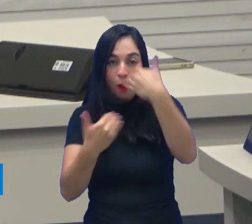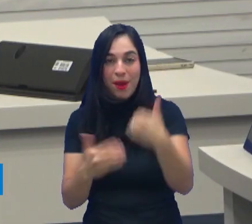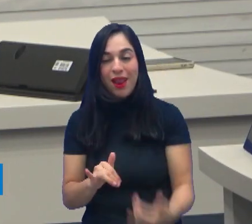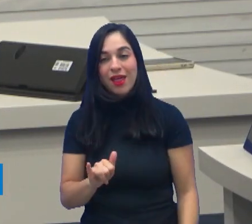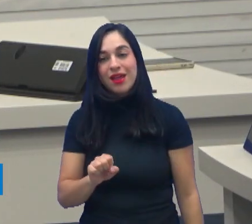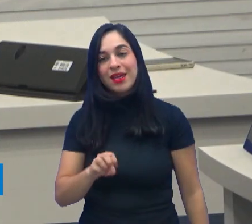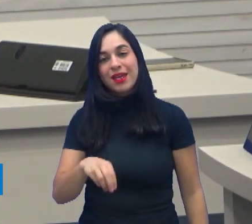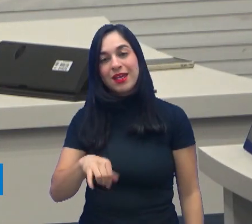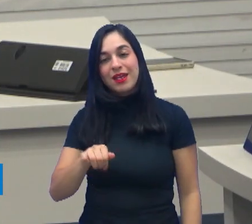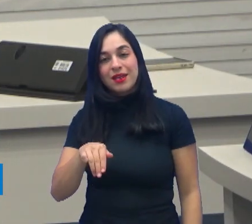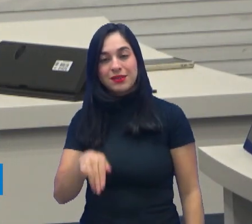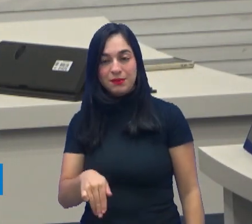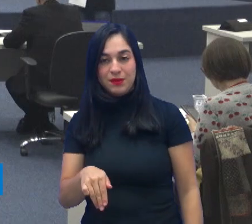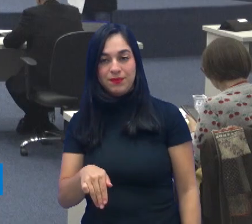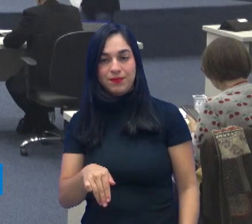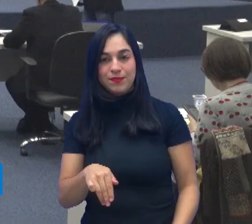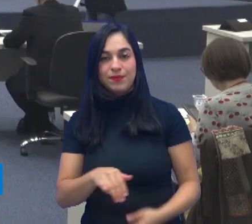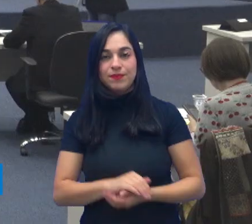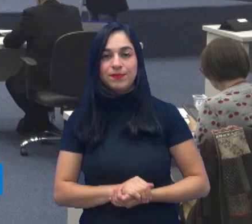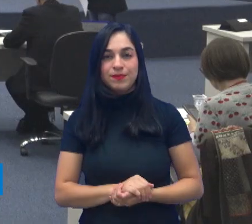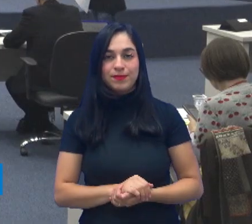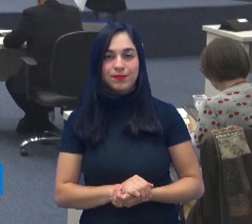Santos Fraga.